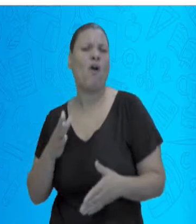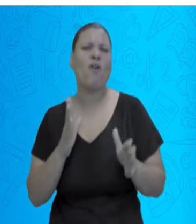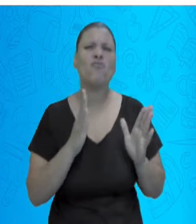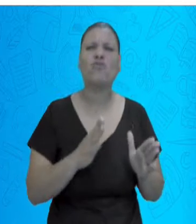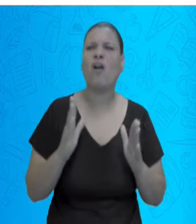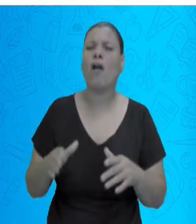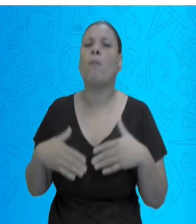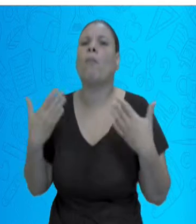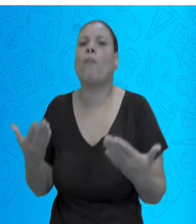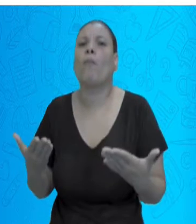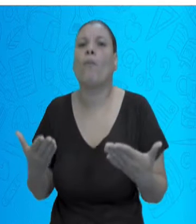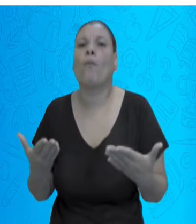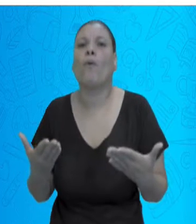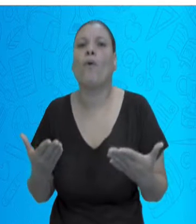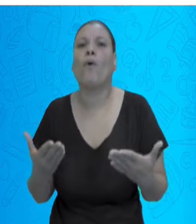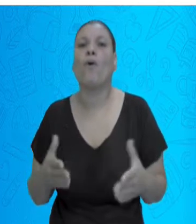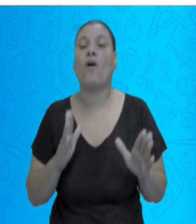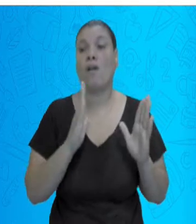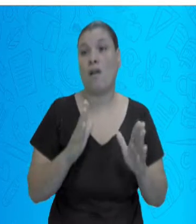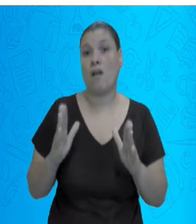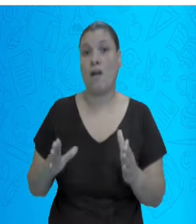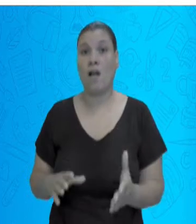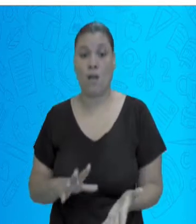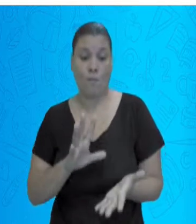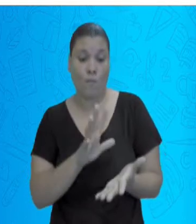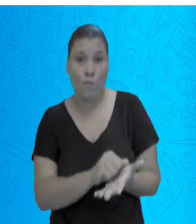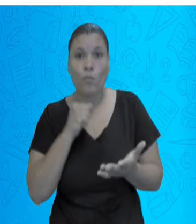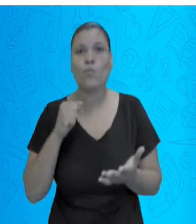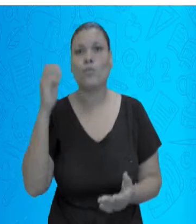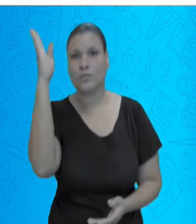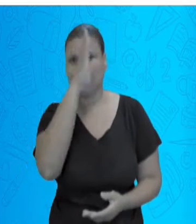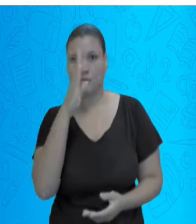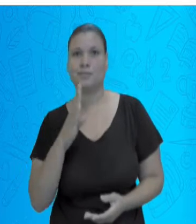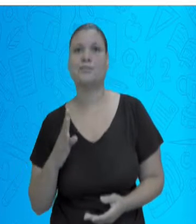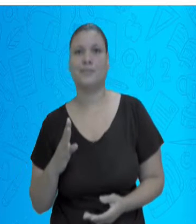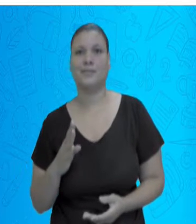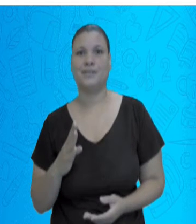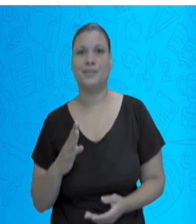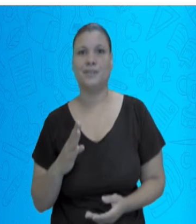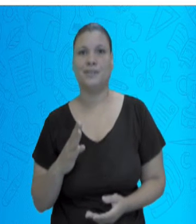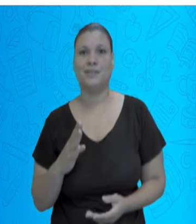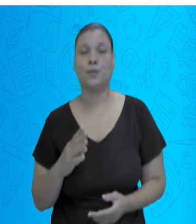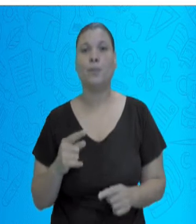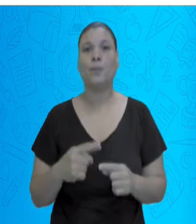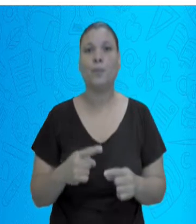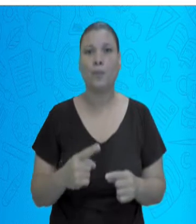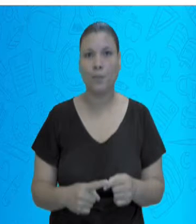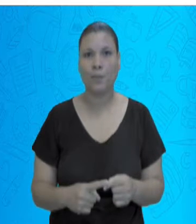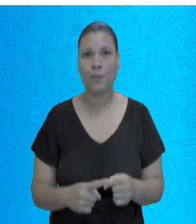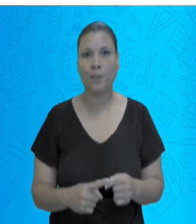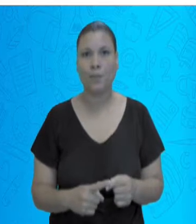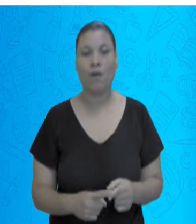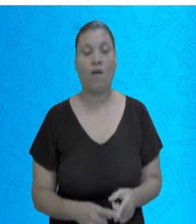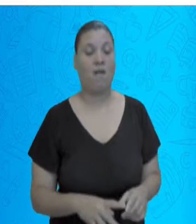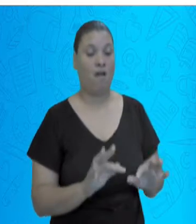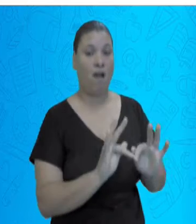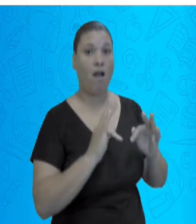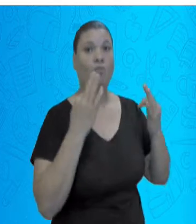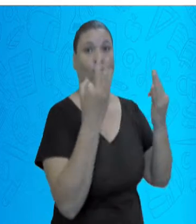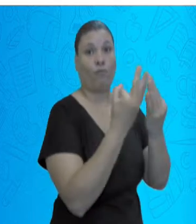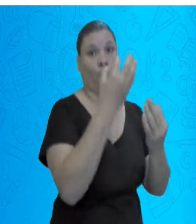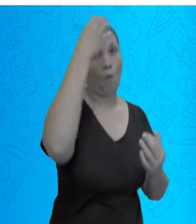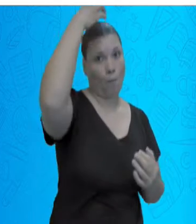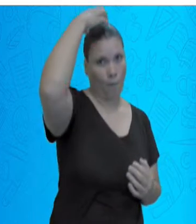em 1808, quando a família real portuguesa mudou-se para o Brasil.